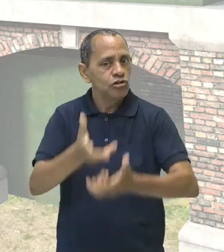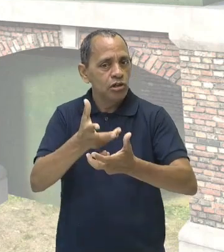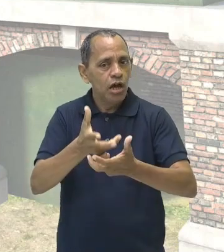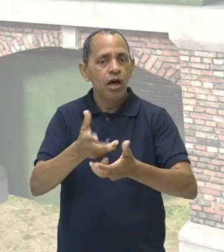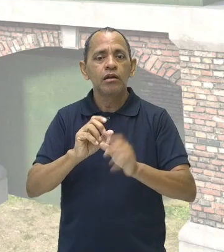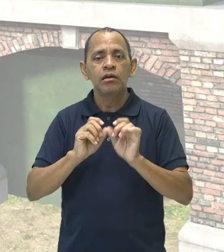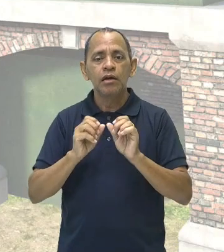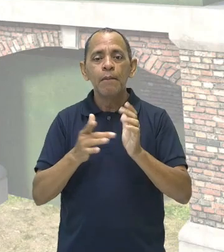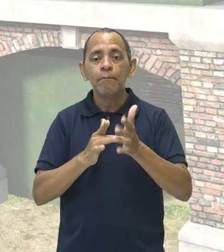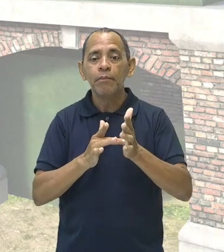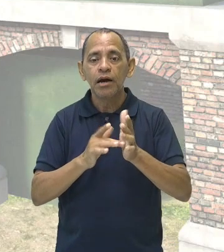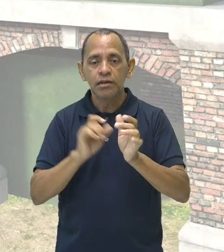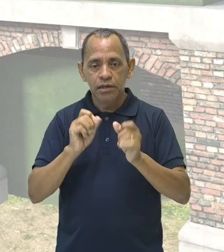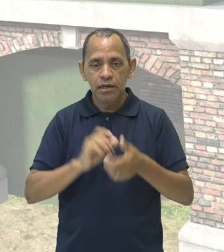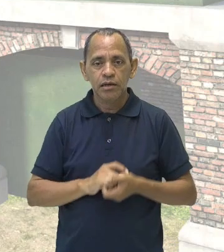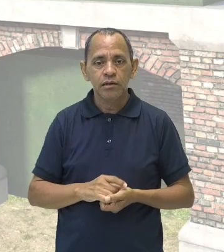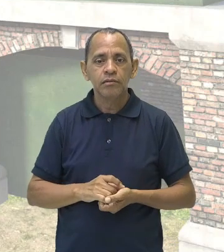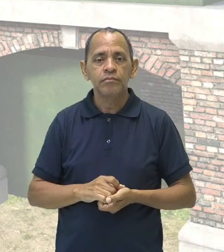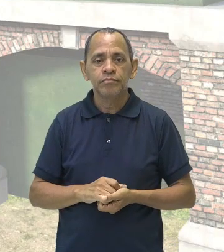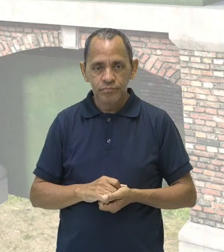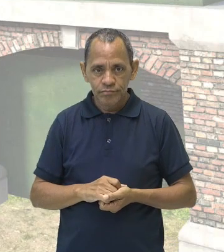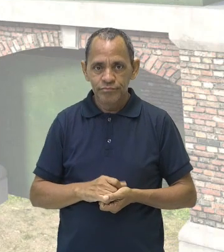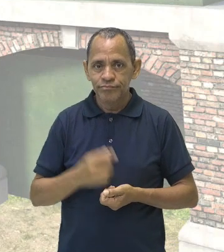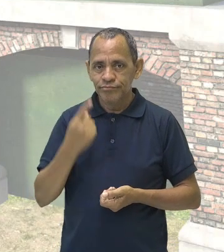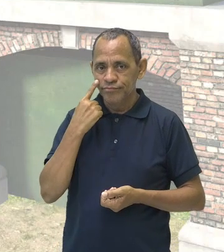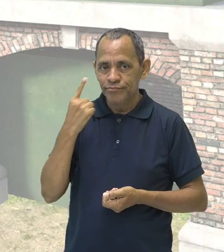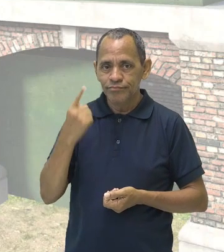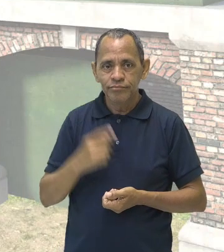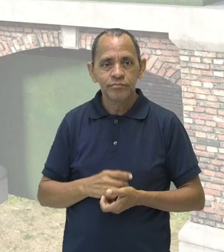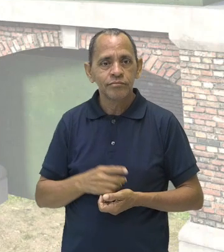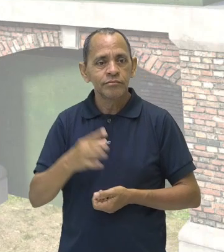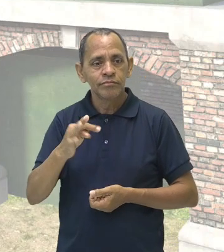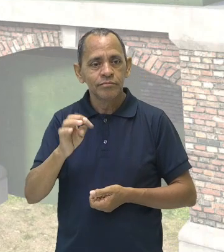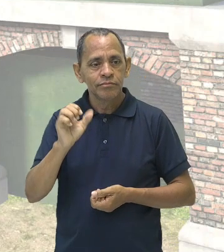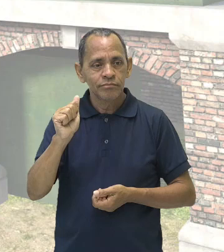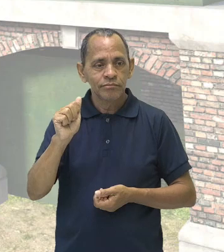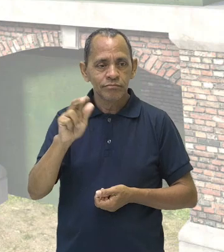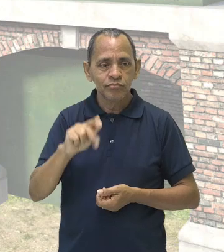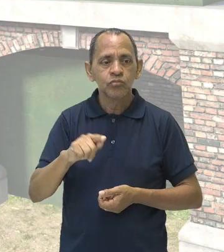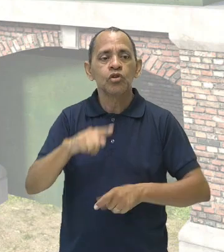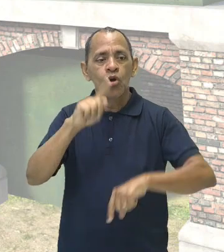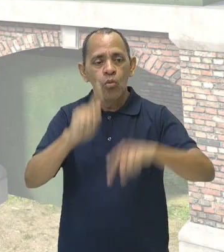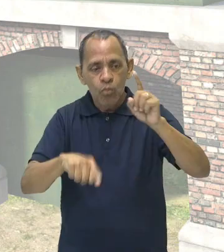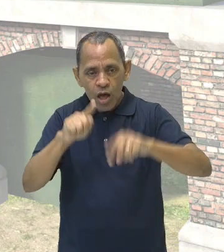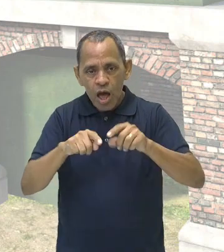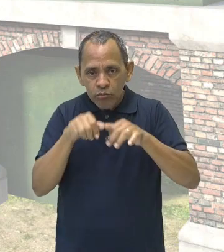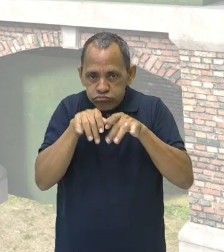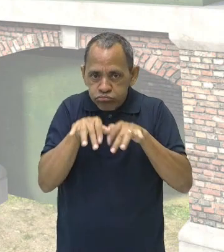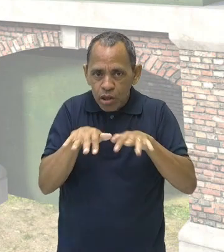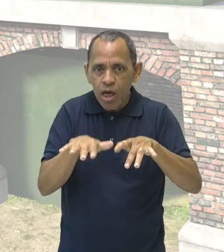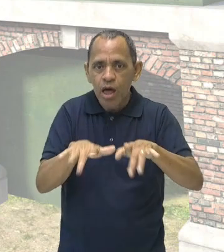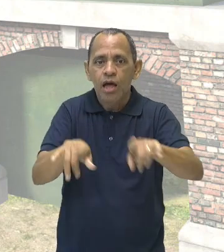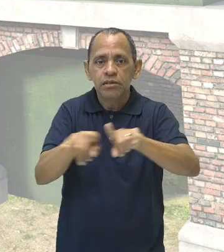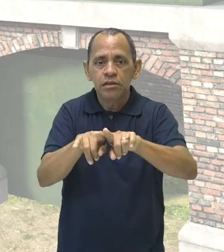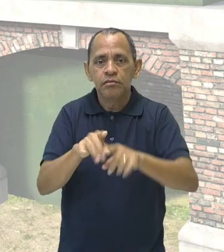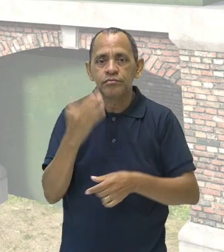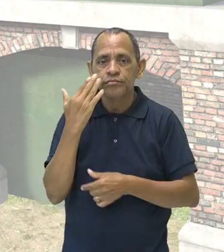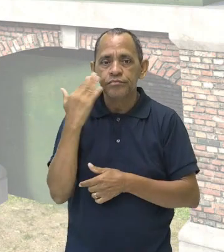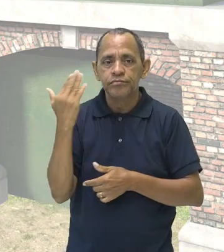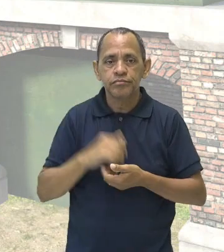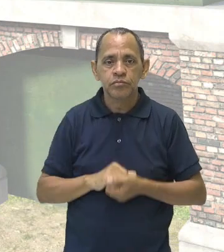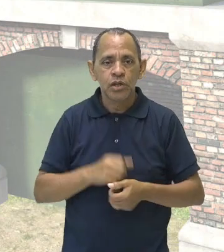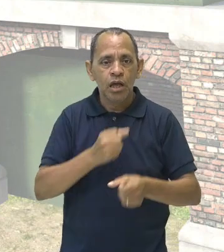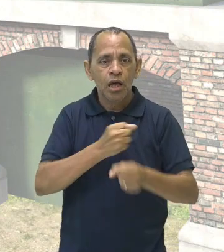máquina de tear mecânico, de Edmund Cartwright. Ele inventou o